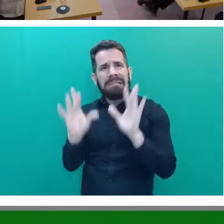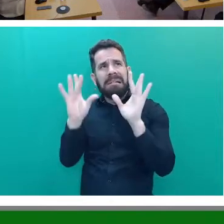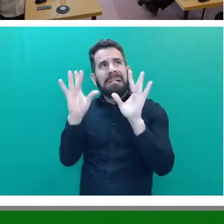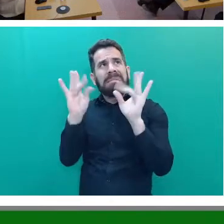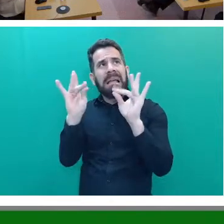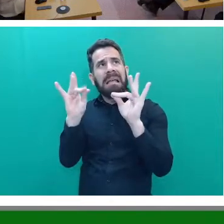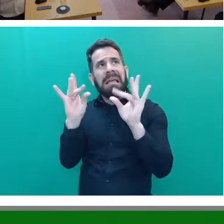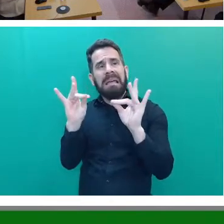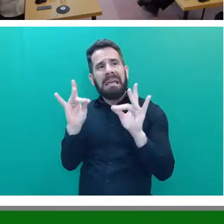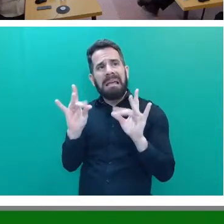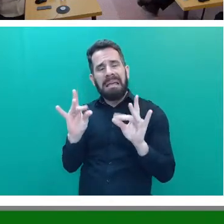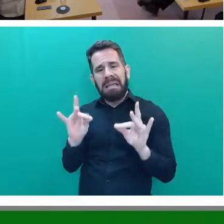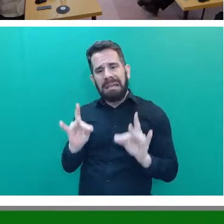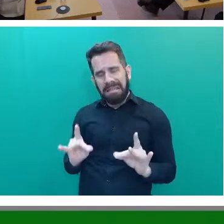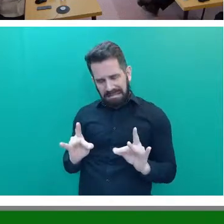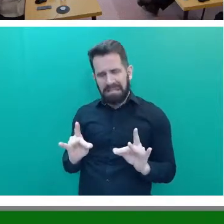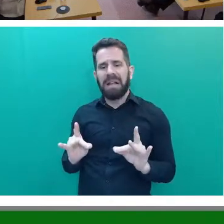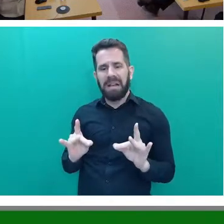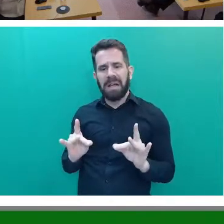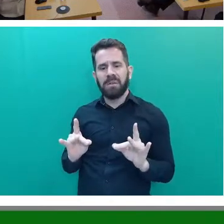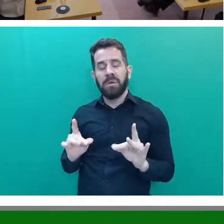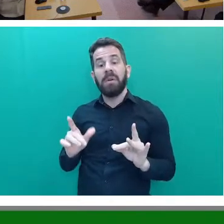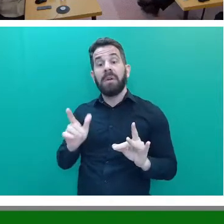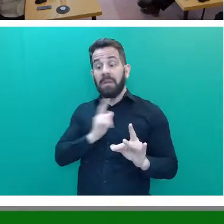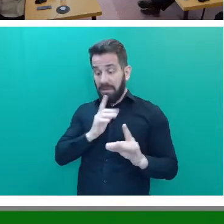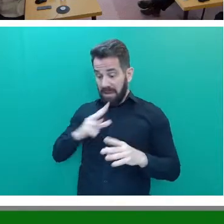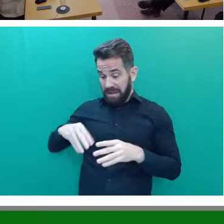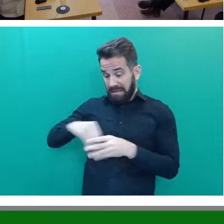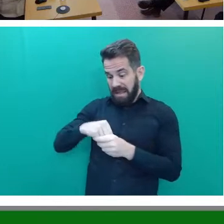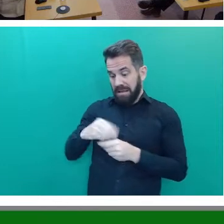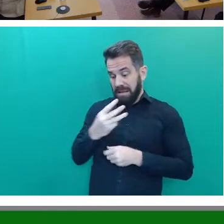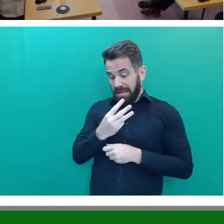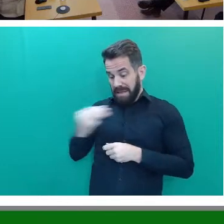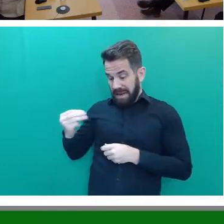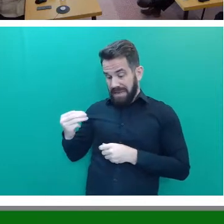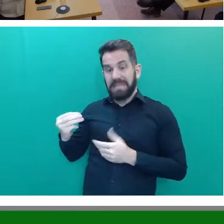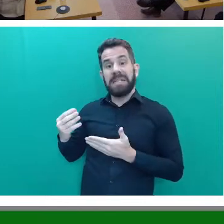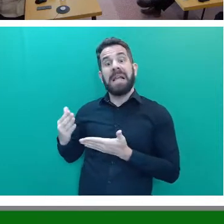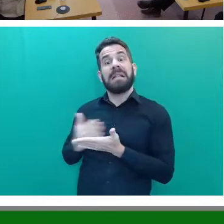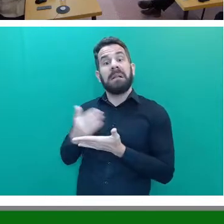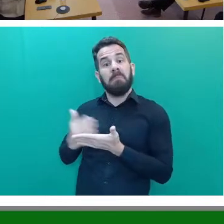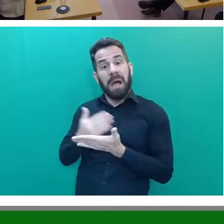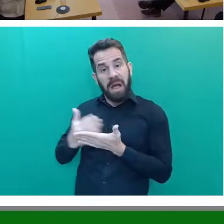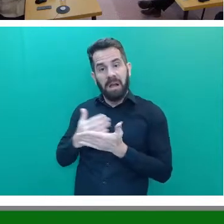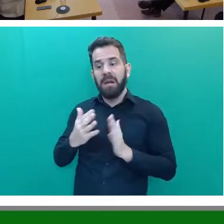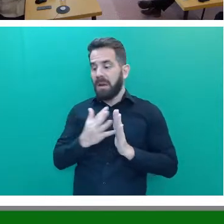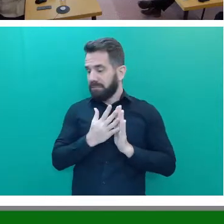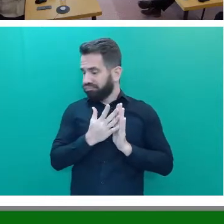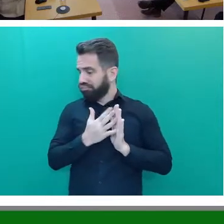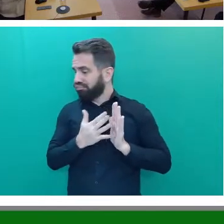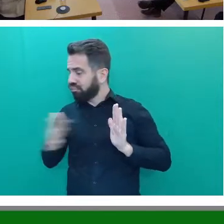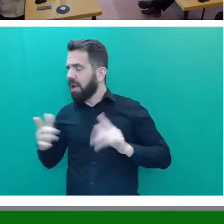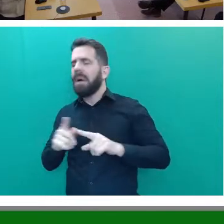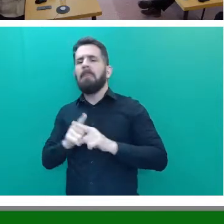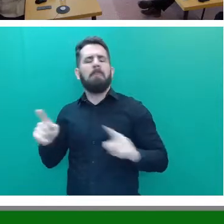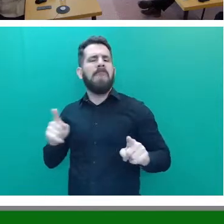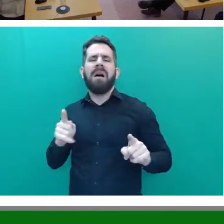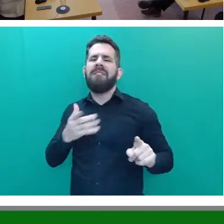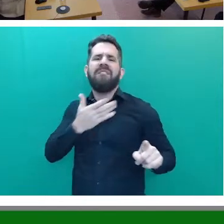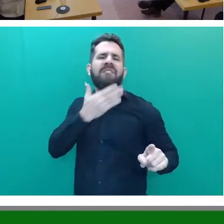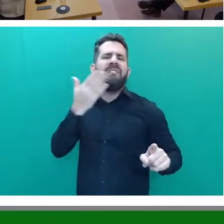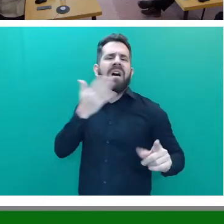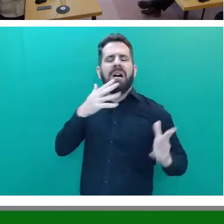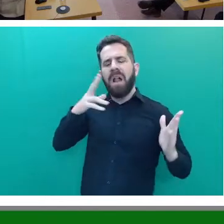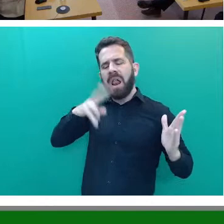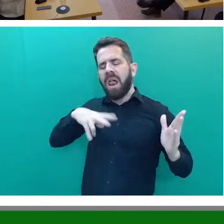que, embora seja densa, nessas quase 300 páginas, é de fácil leitura e compreensão. Se escreve de forma claríssima.